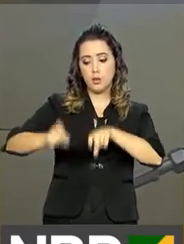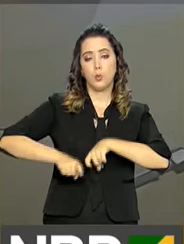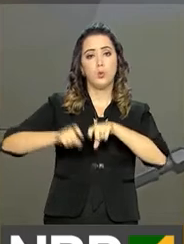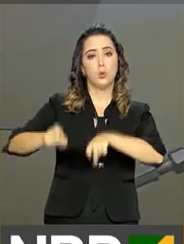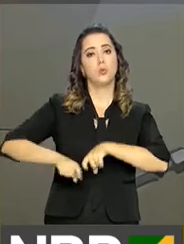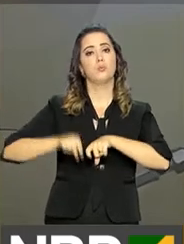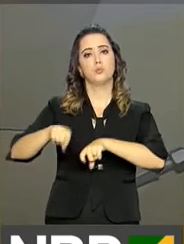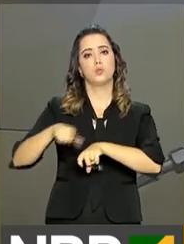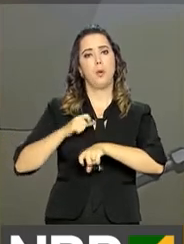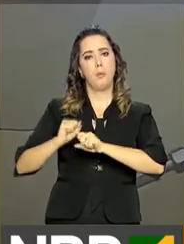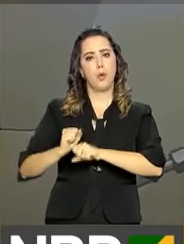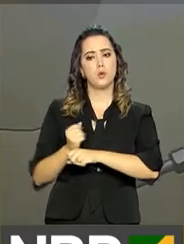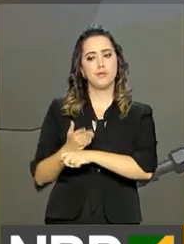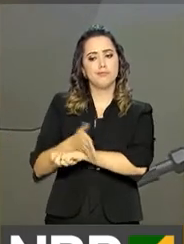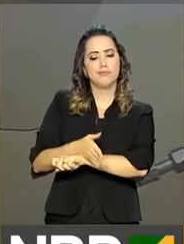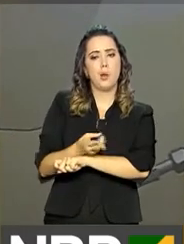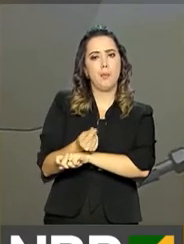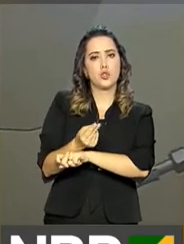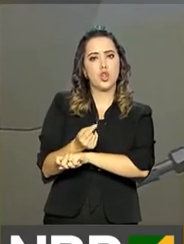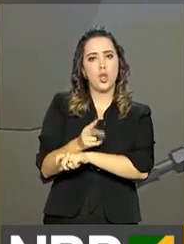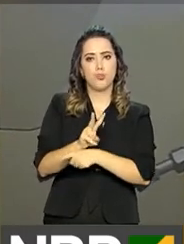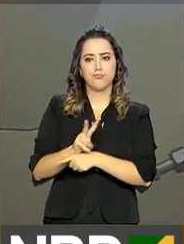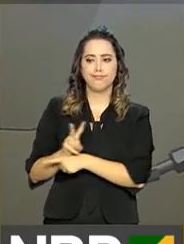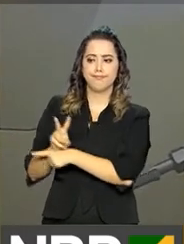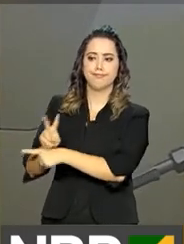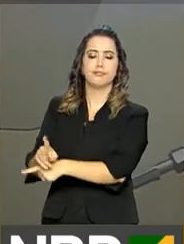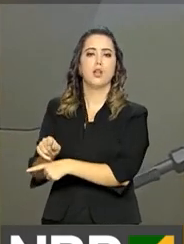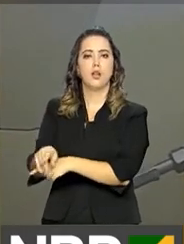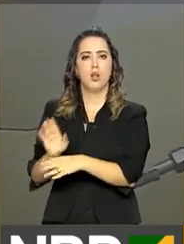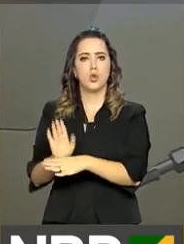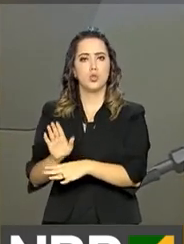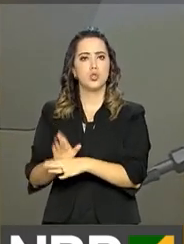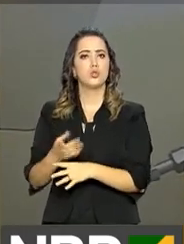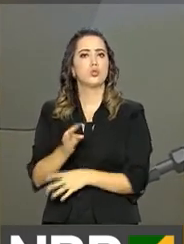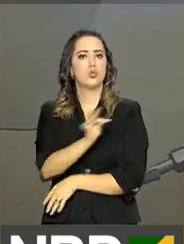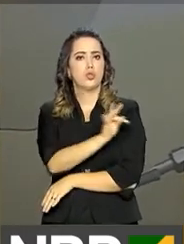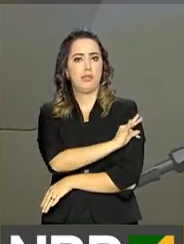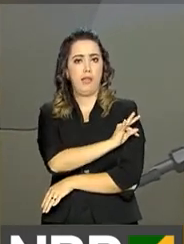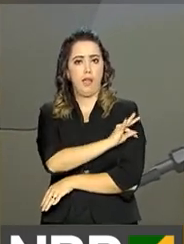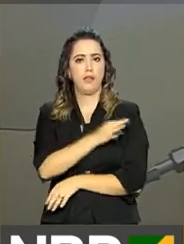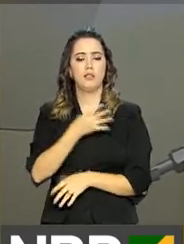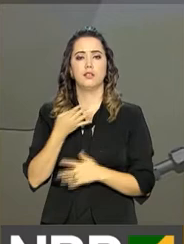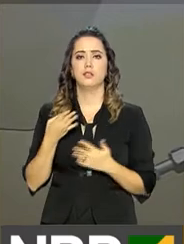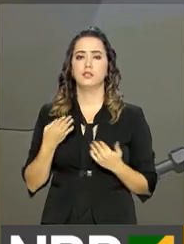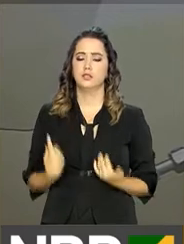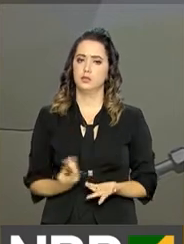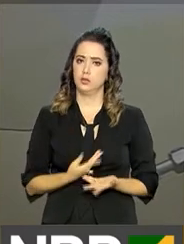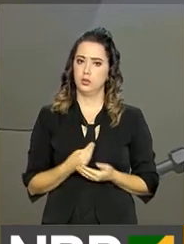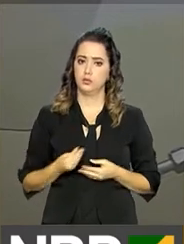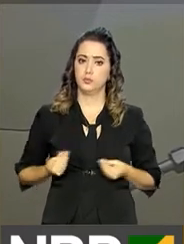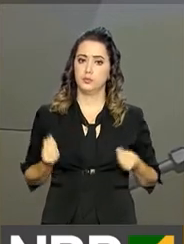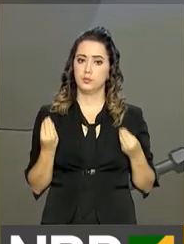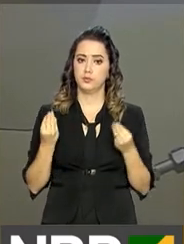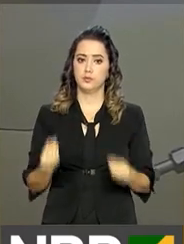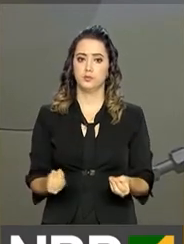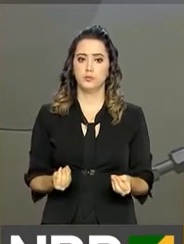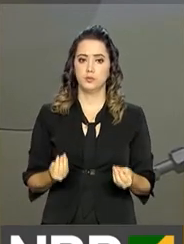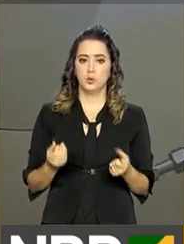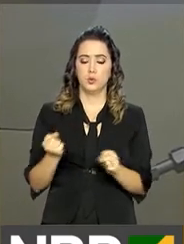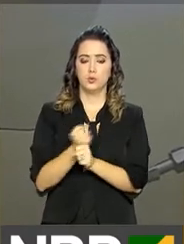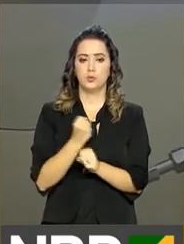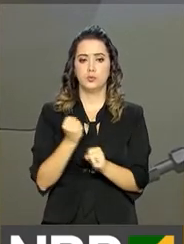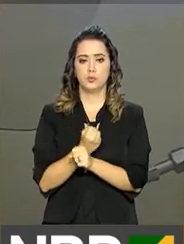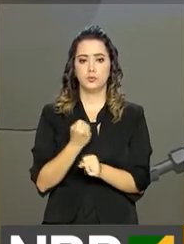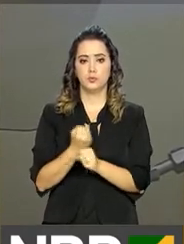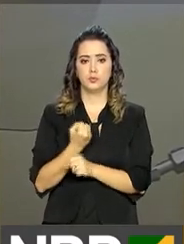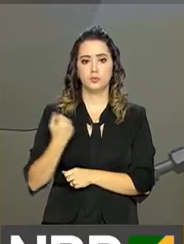tenha acesso ao crédito rural, à assistência técnica. Por isso nós estamos construindo, penso eu,